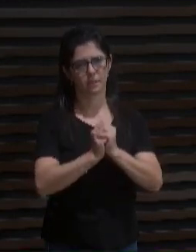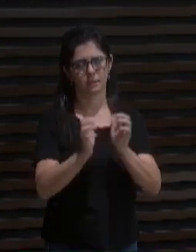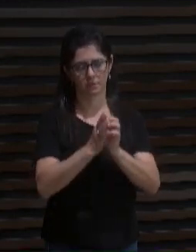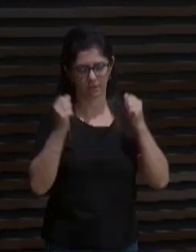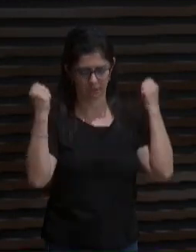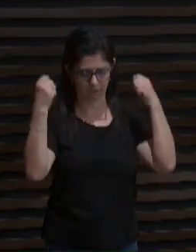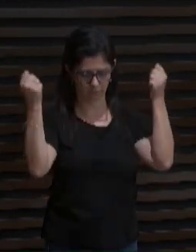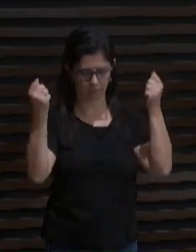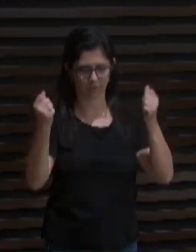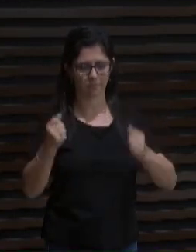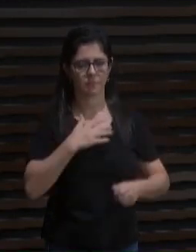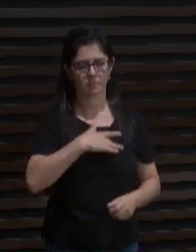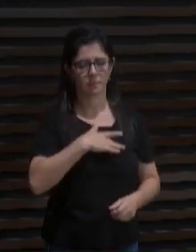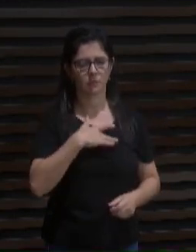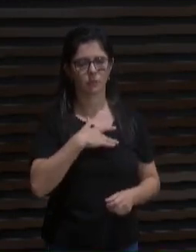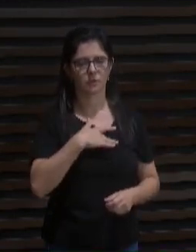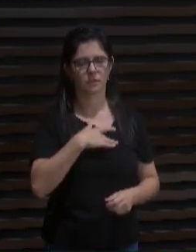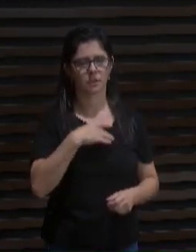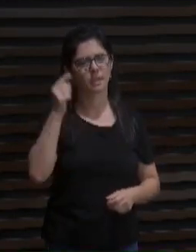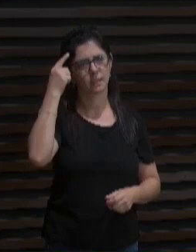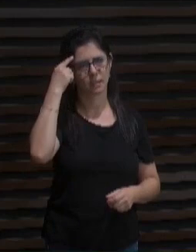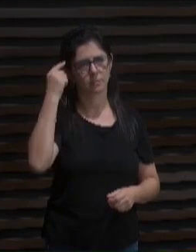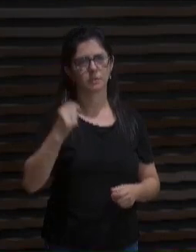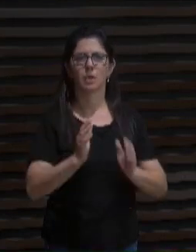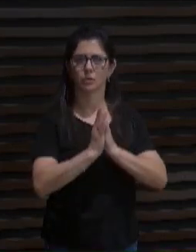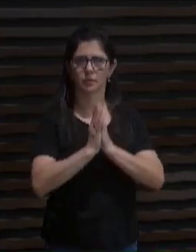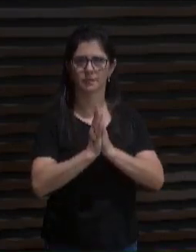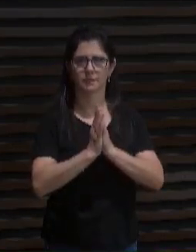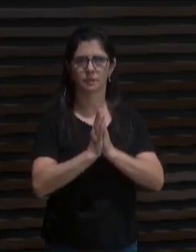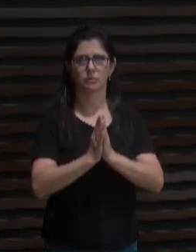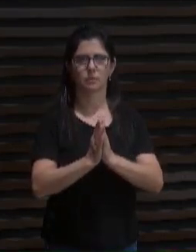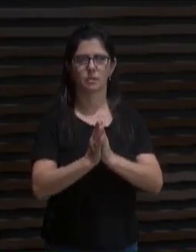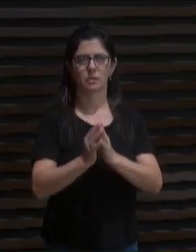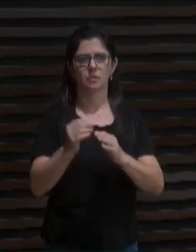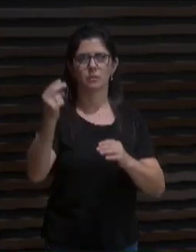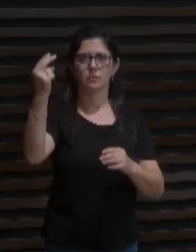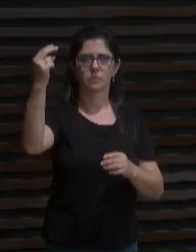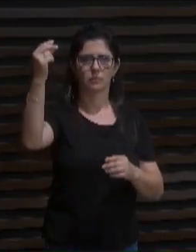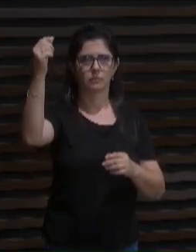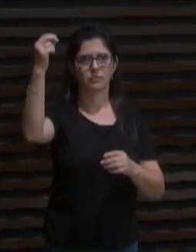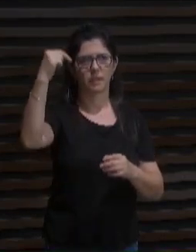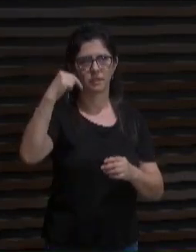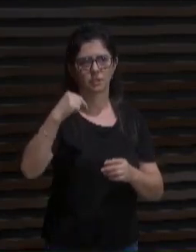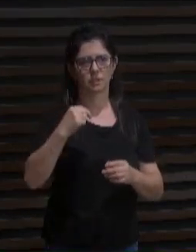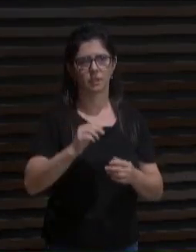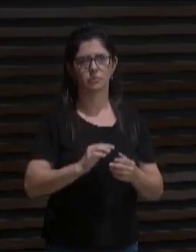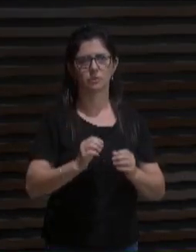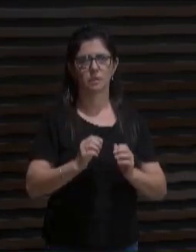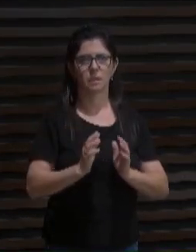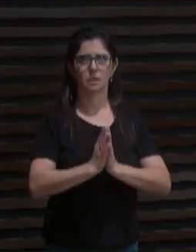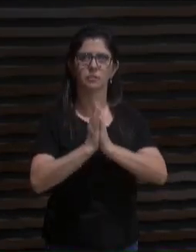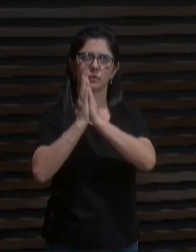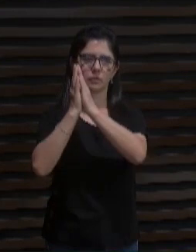misericórdia. Lembre-se, a oração vem de Deus e volta para Deus. A oração